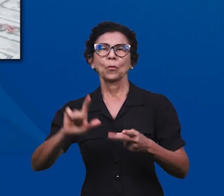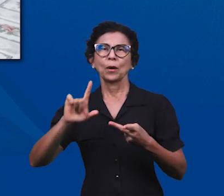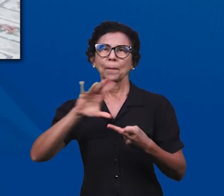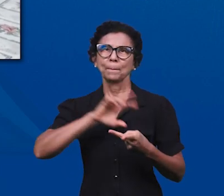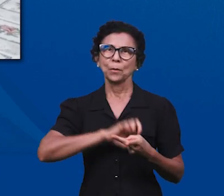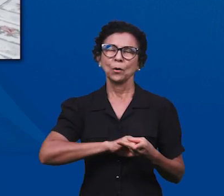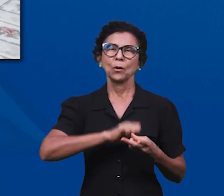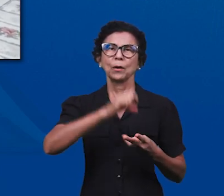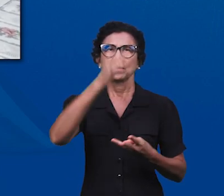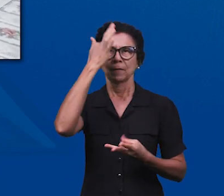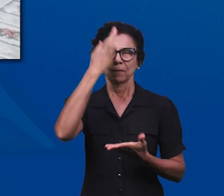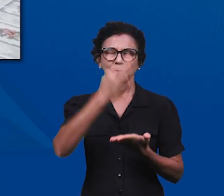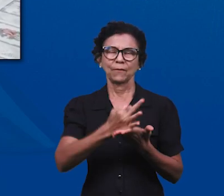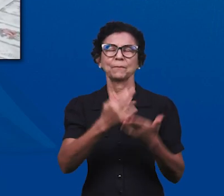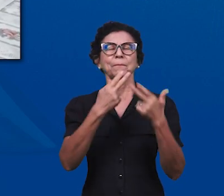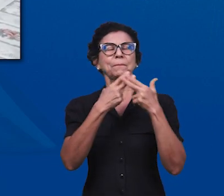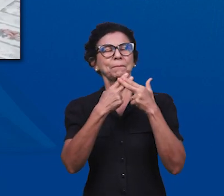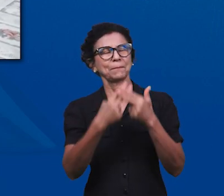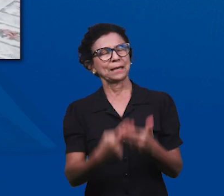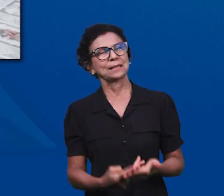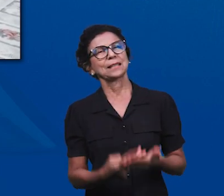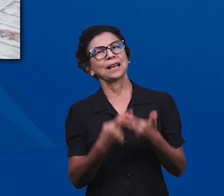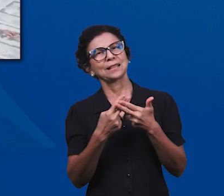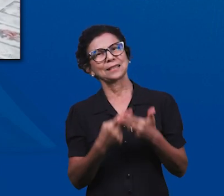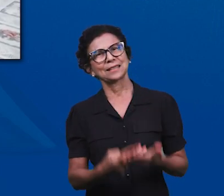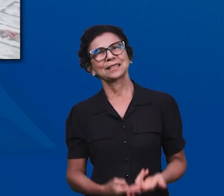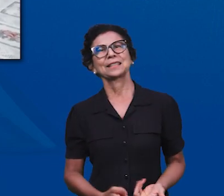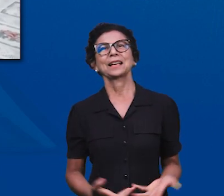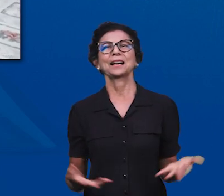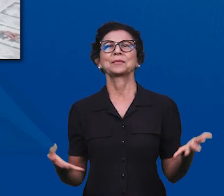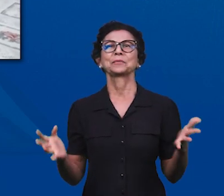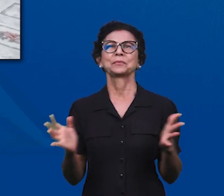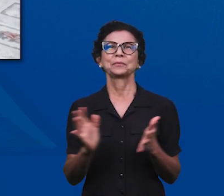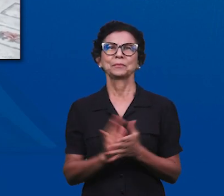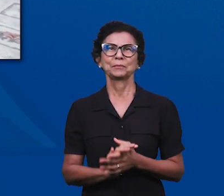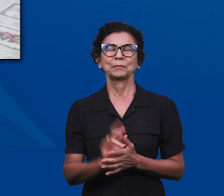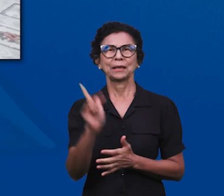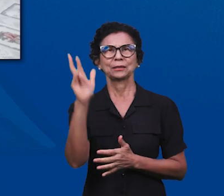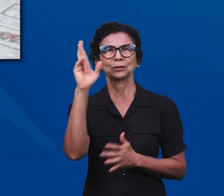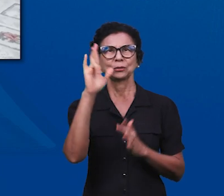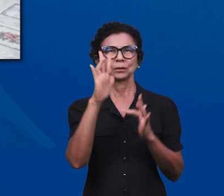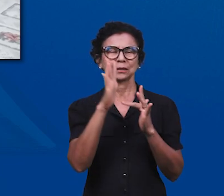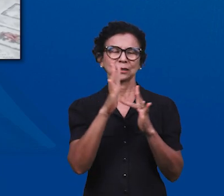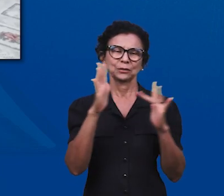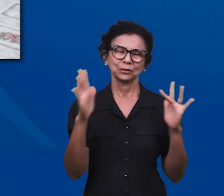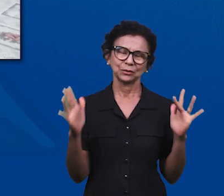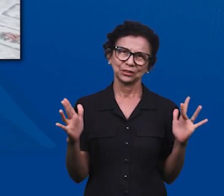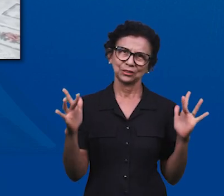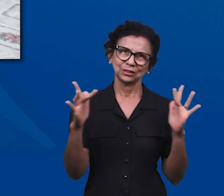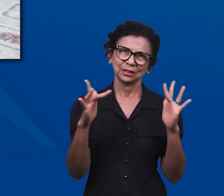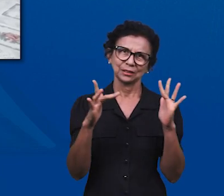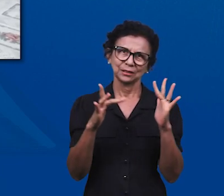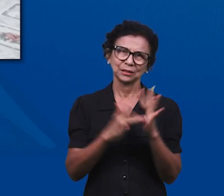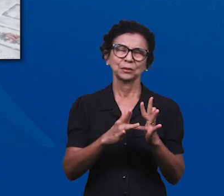Trabajaban con amor, fe y paciencia. A paz do